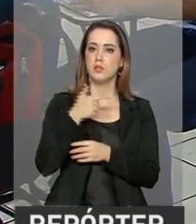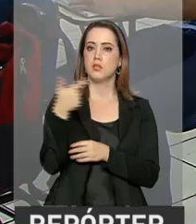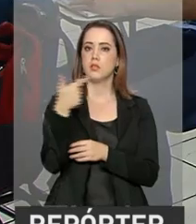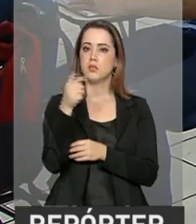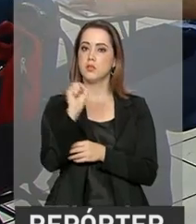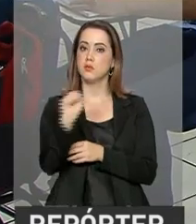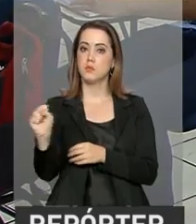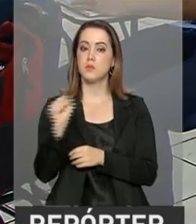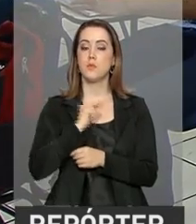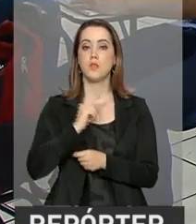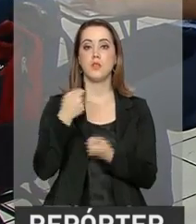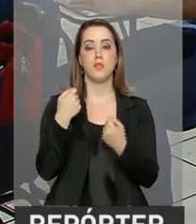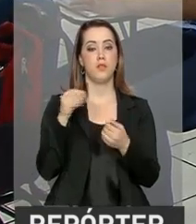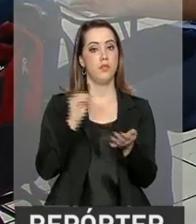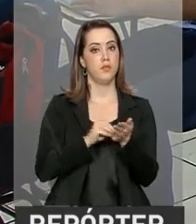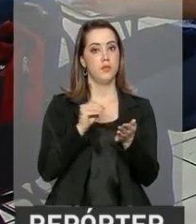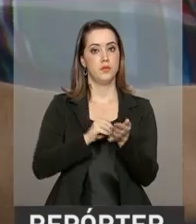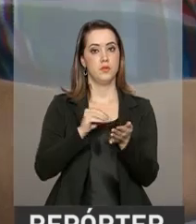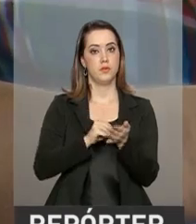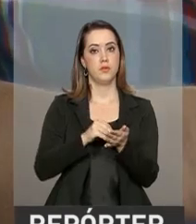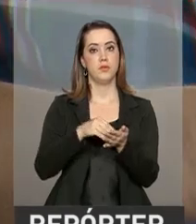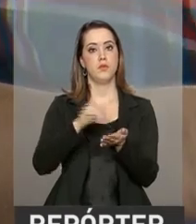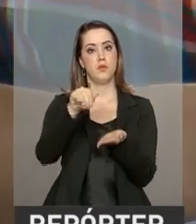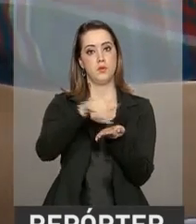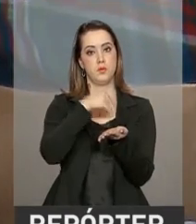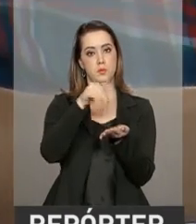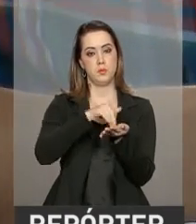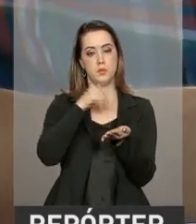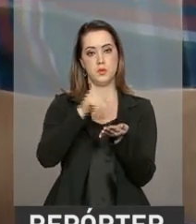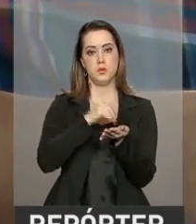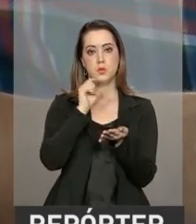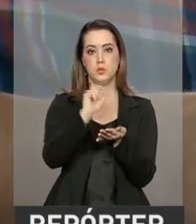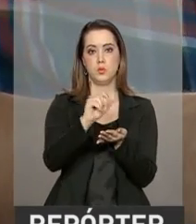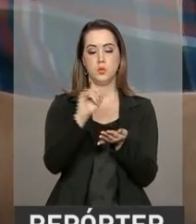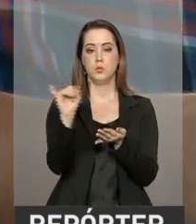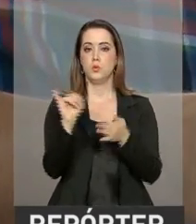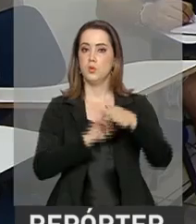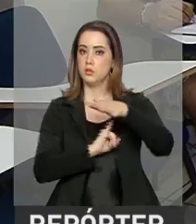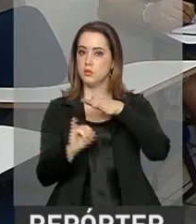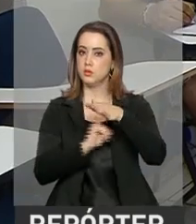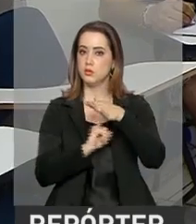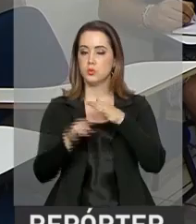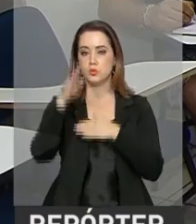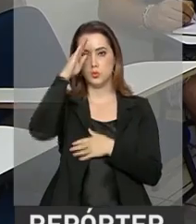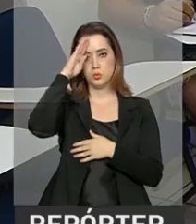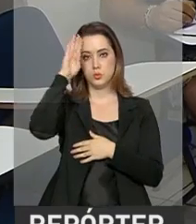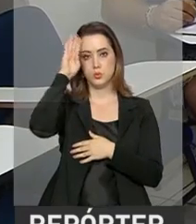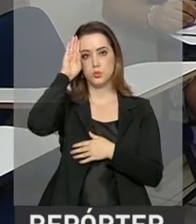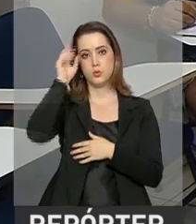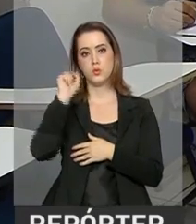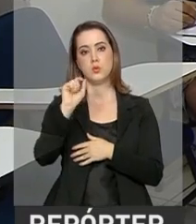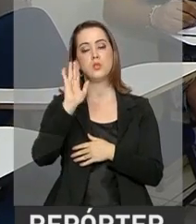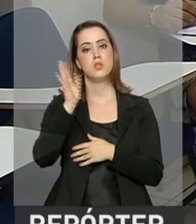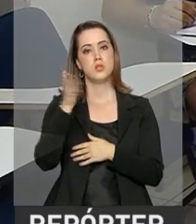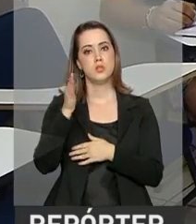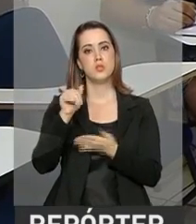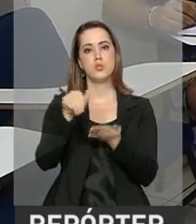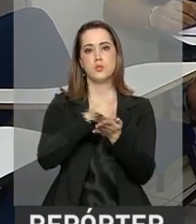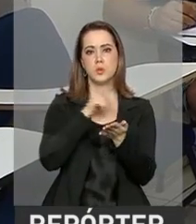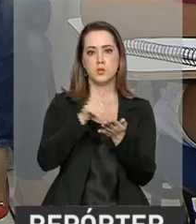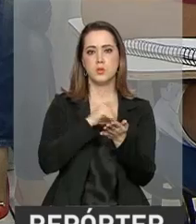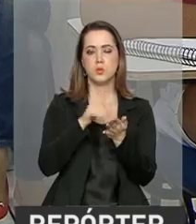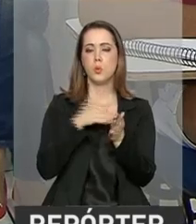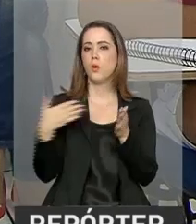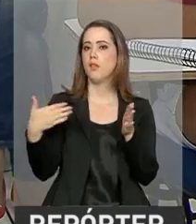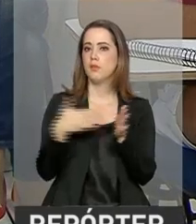etapa é para quem ainda não está matriculado na instituição de ensino superior para os alunos já matriculados o prazo vai até 14